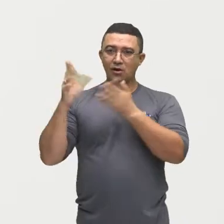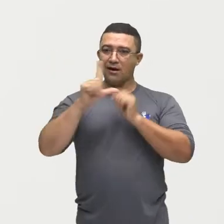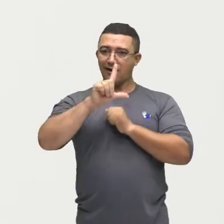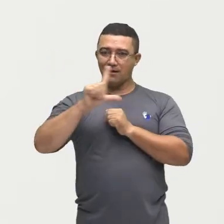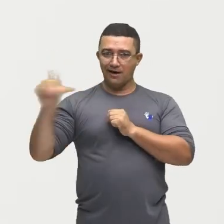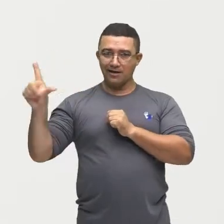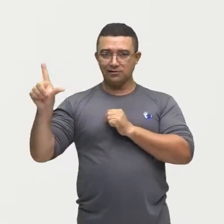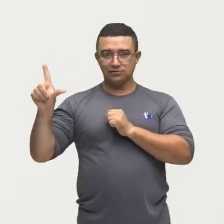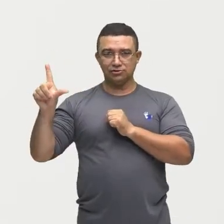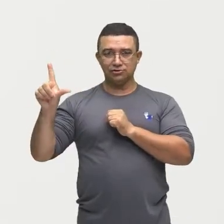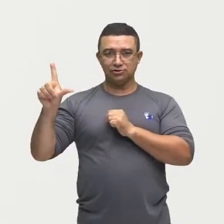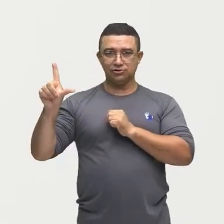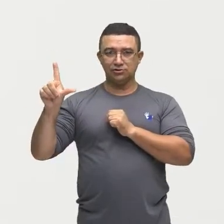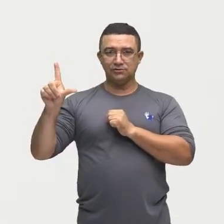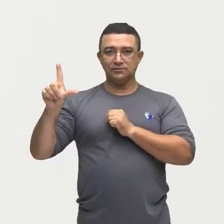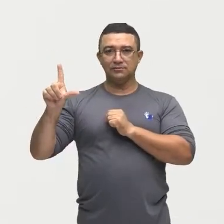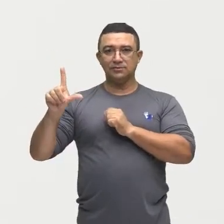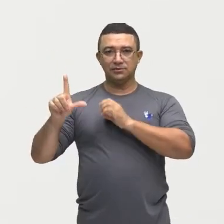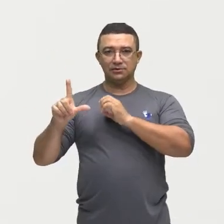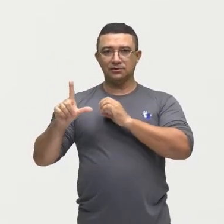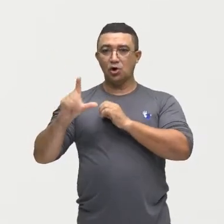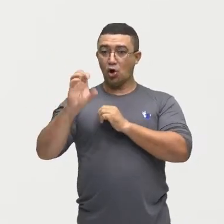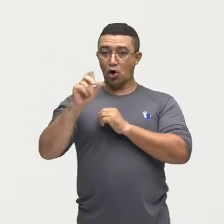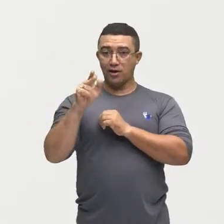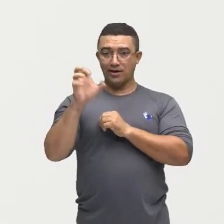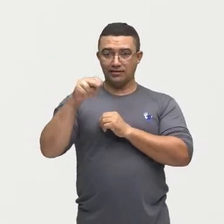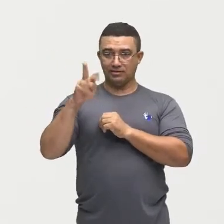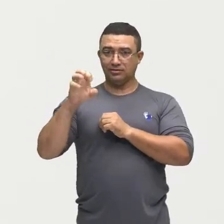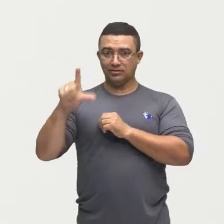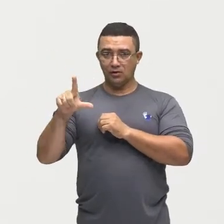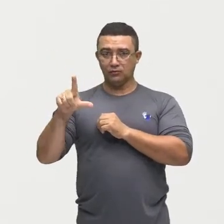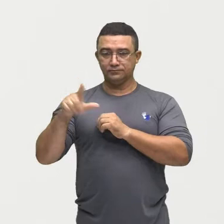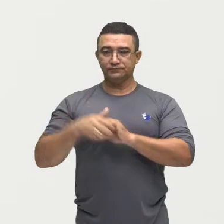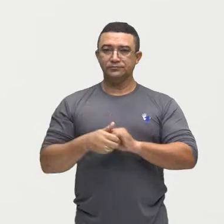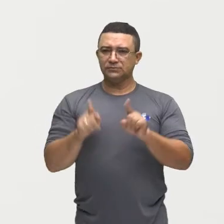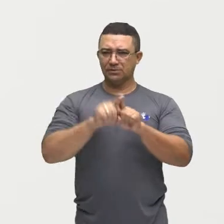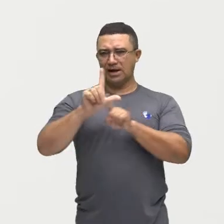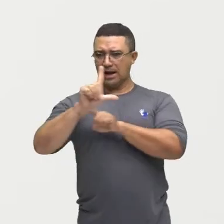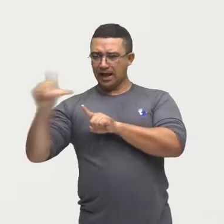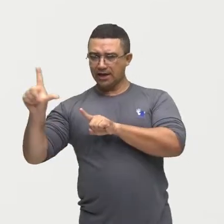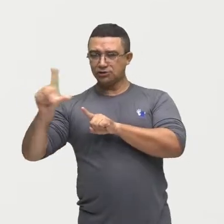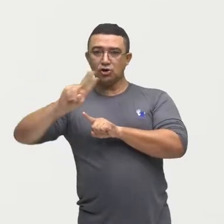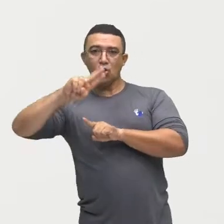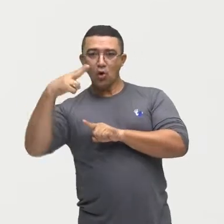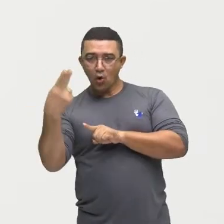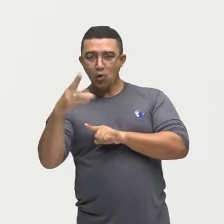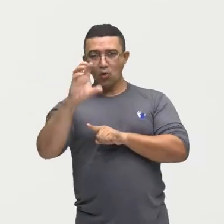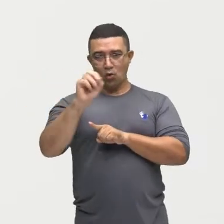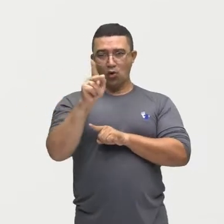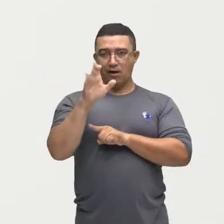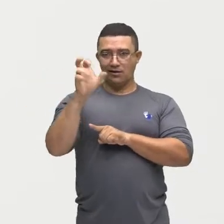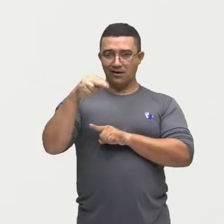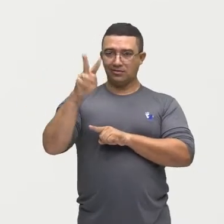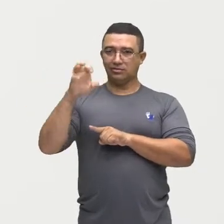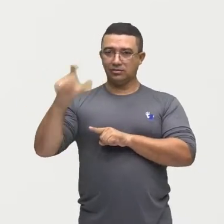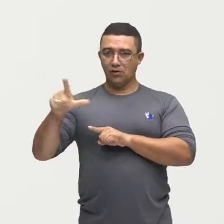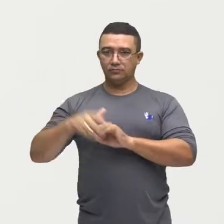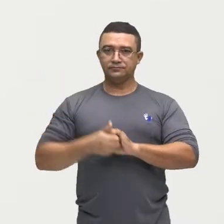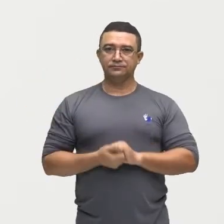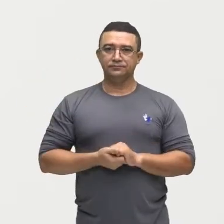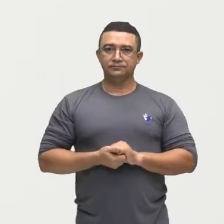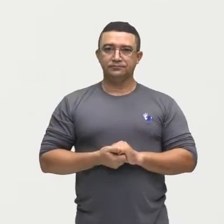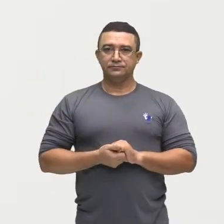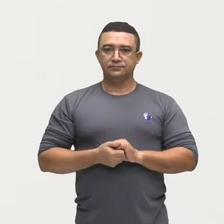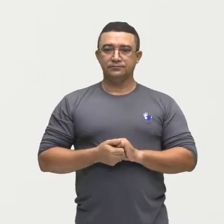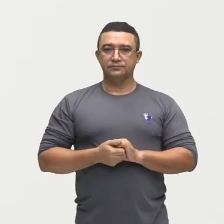e do hemisfério oriental, né? Como a gente também pode chamar. Então, aqui, esse lado, que é o nosso